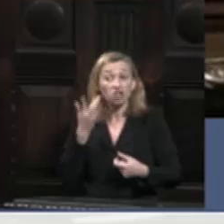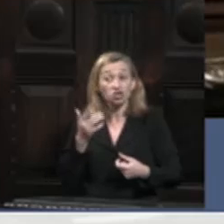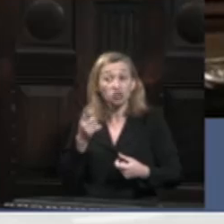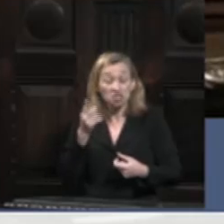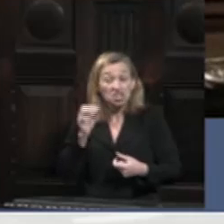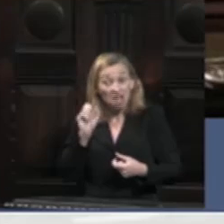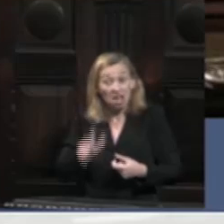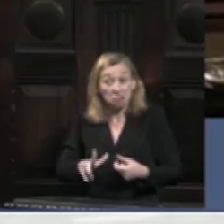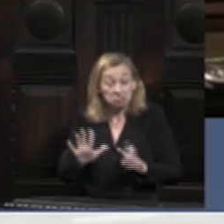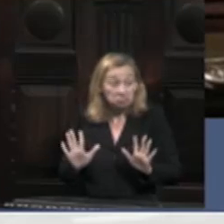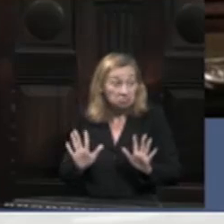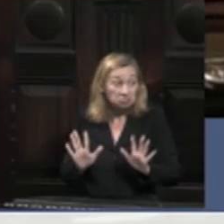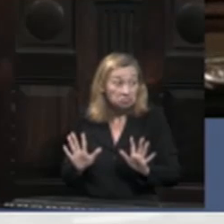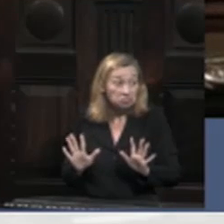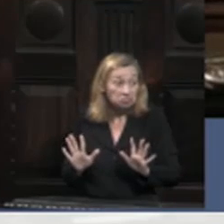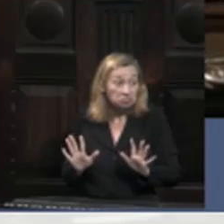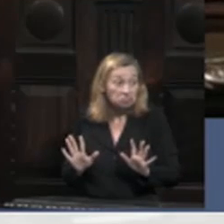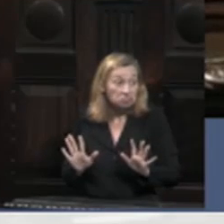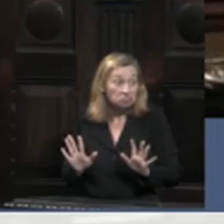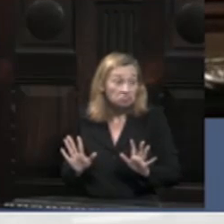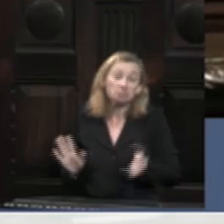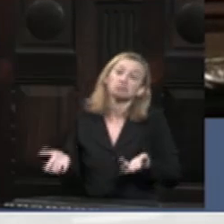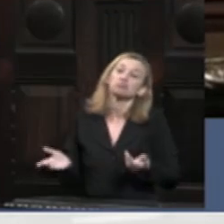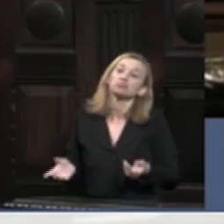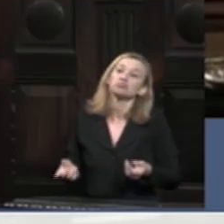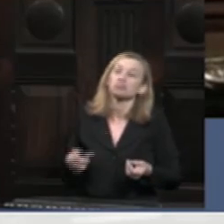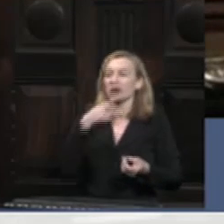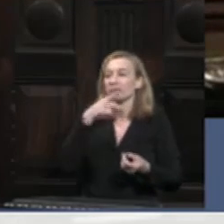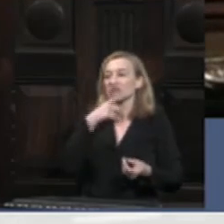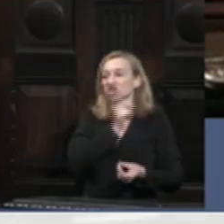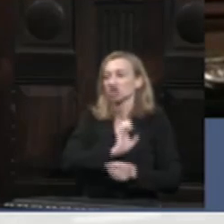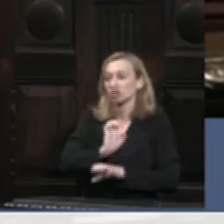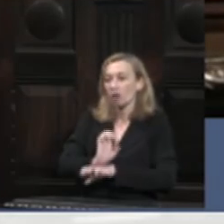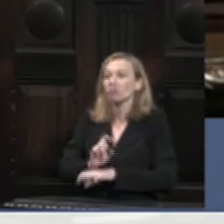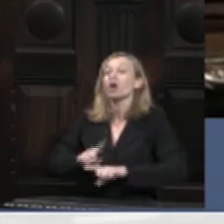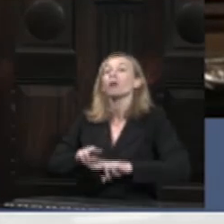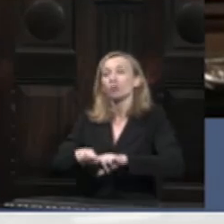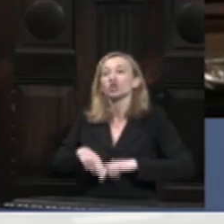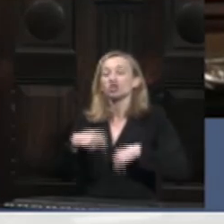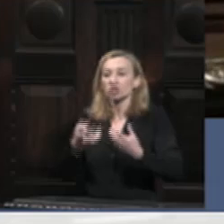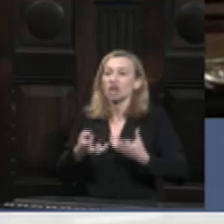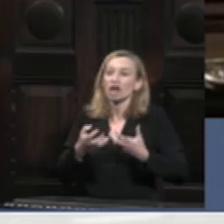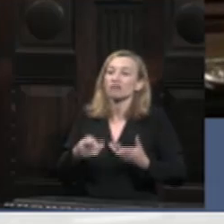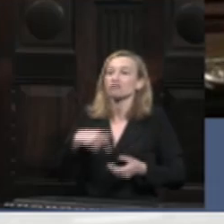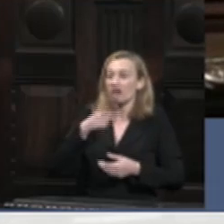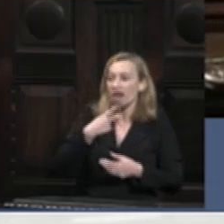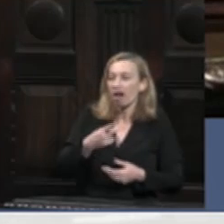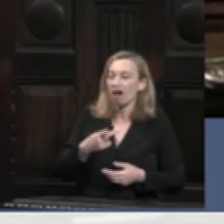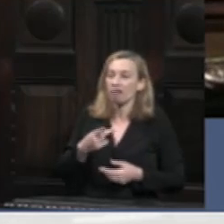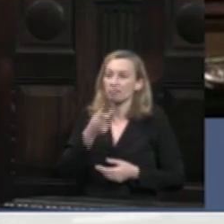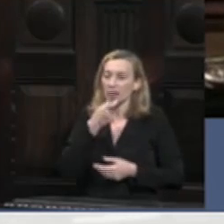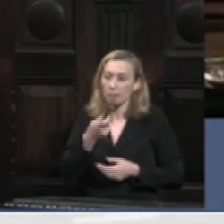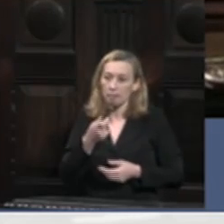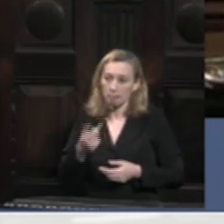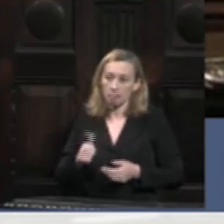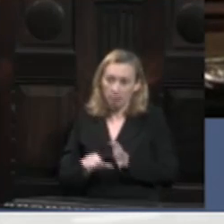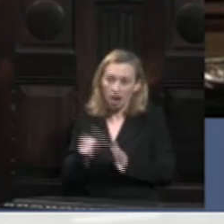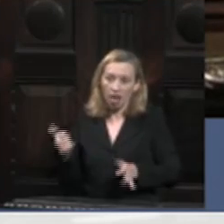da Mangueira, o enfrentamento que a gente vai fazer ao longo de toda a legislatura é entre os valores da